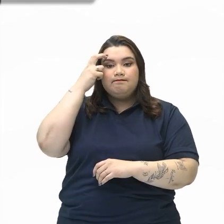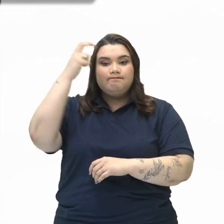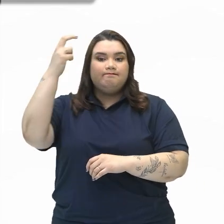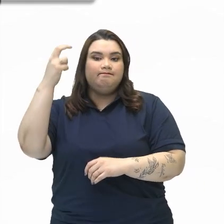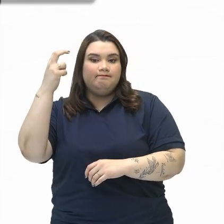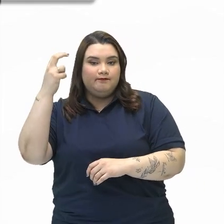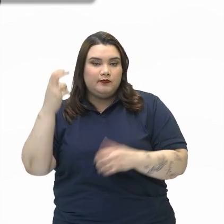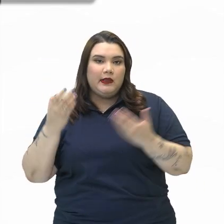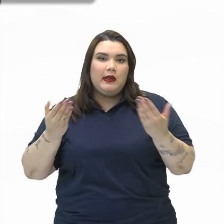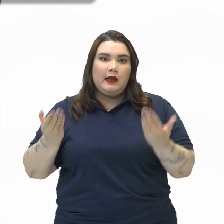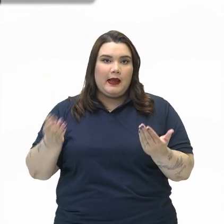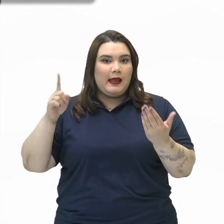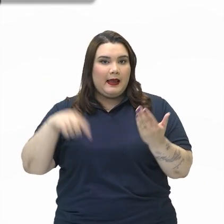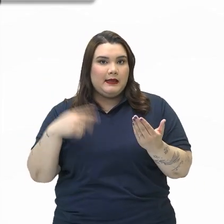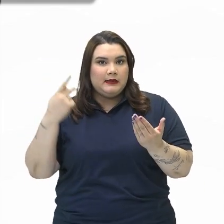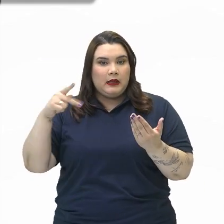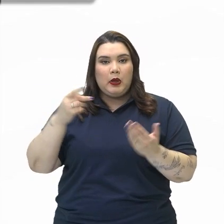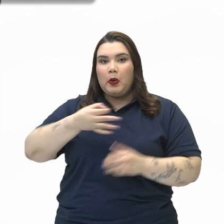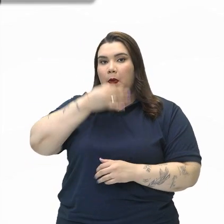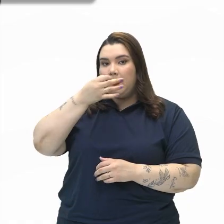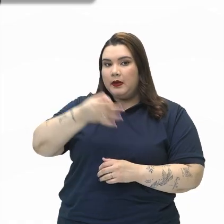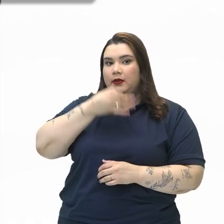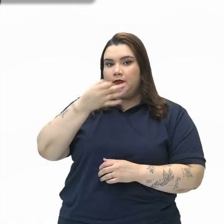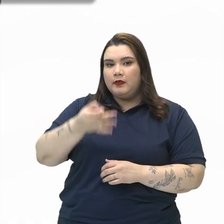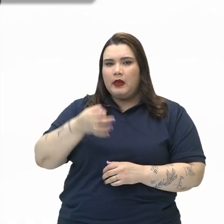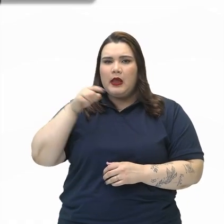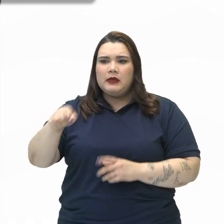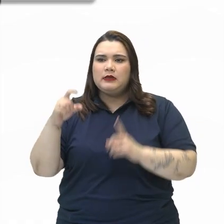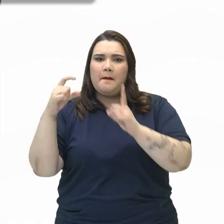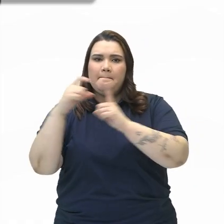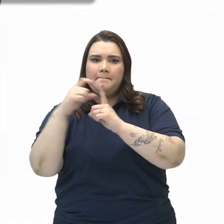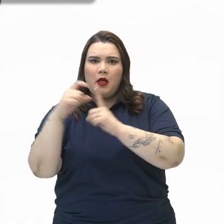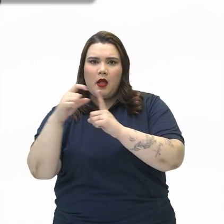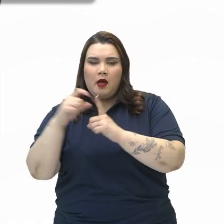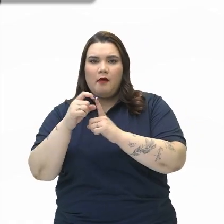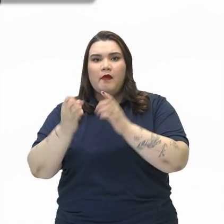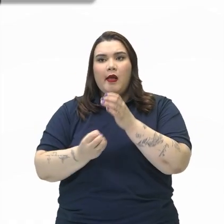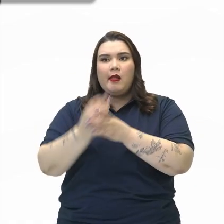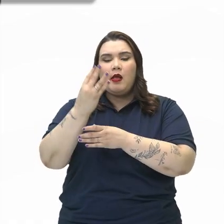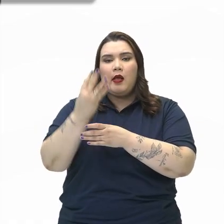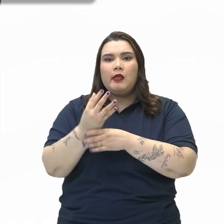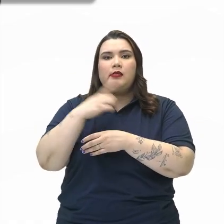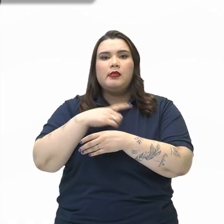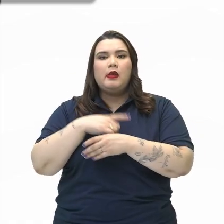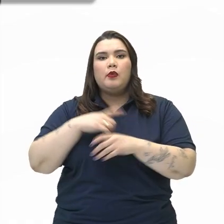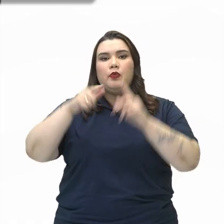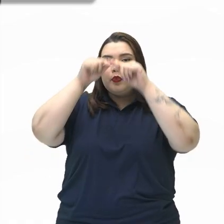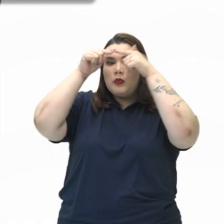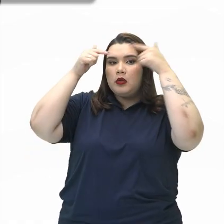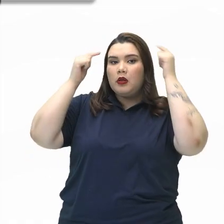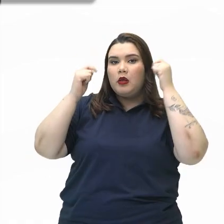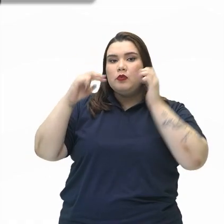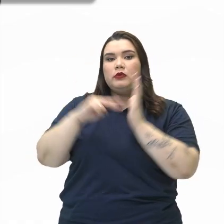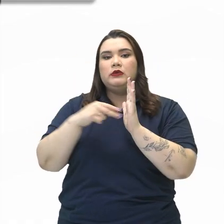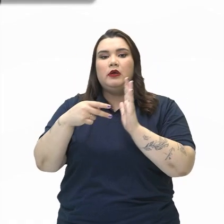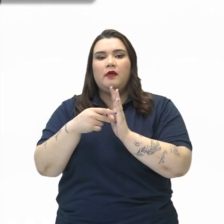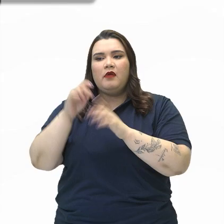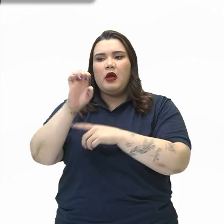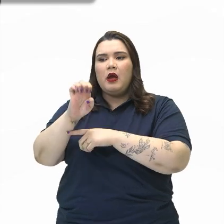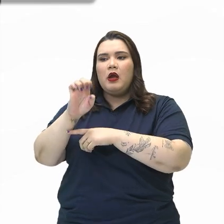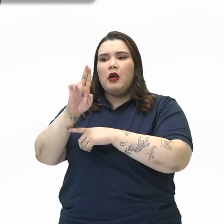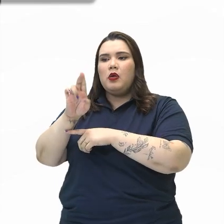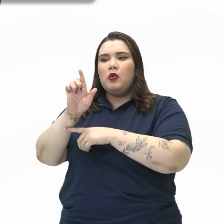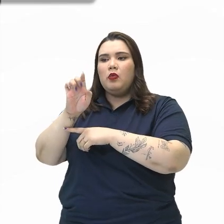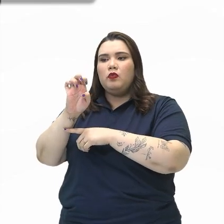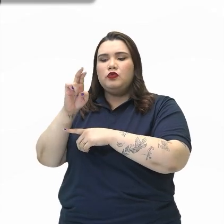Então, era essa a ideia aí. A etimologia da palavra, ela deriva do grego. Então, o que é eugenia, professor?